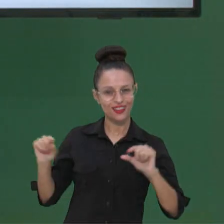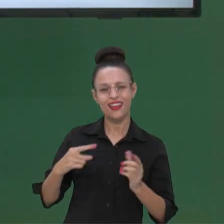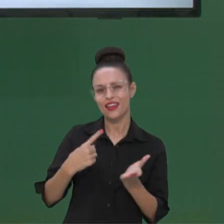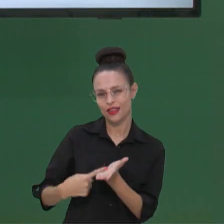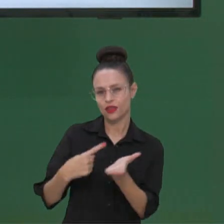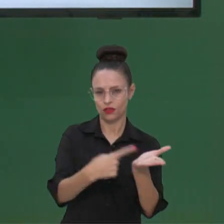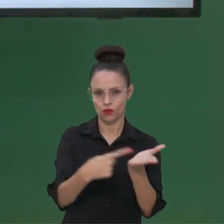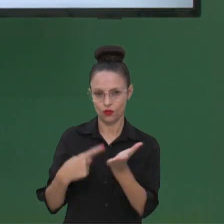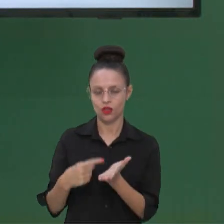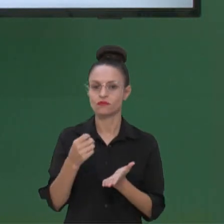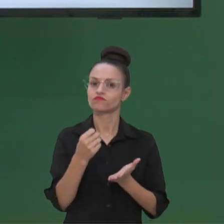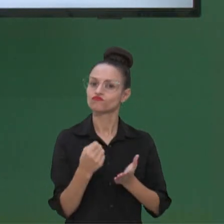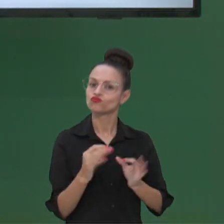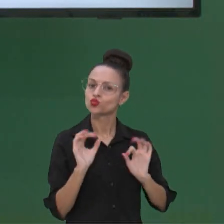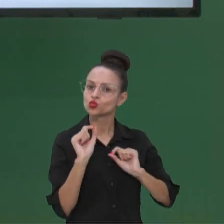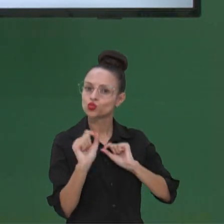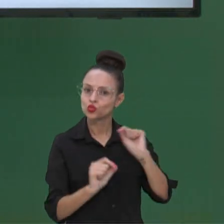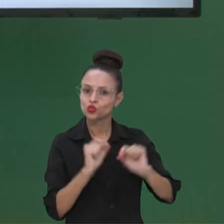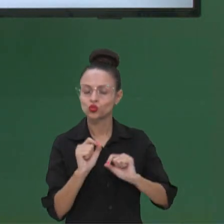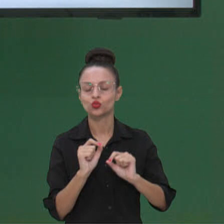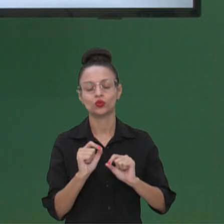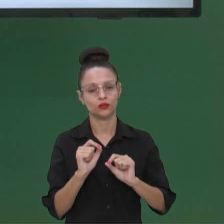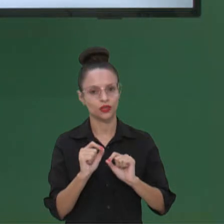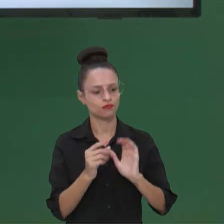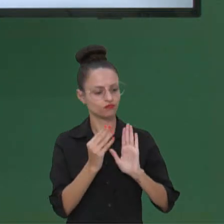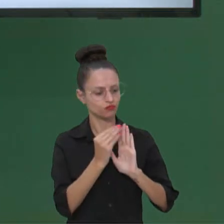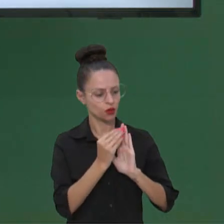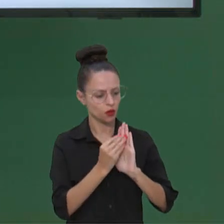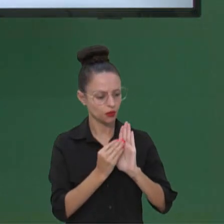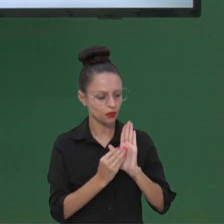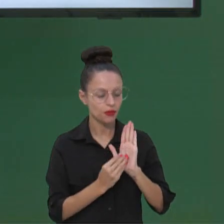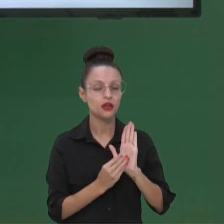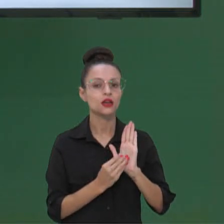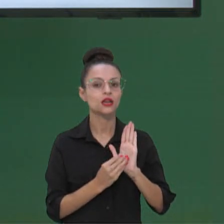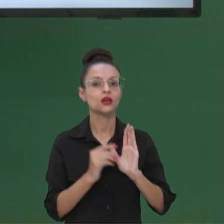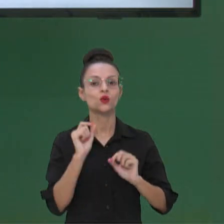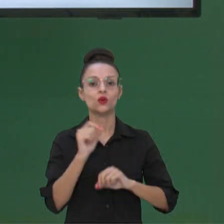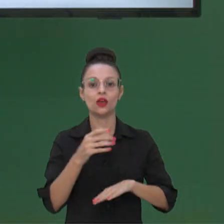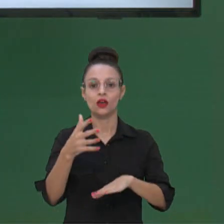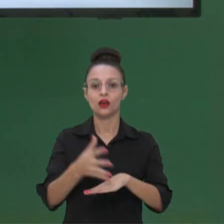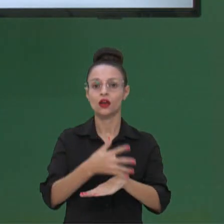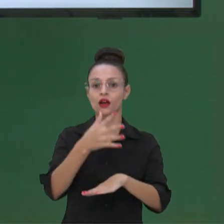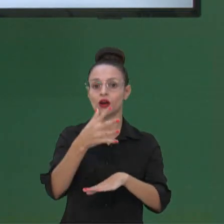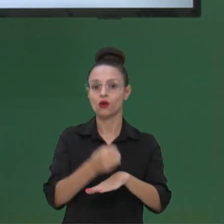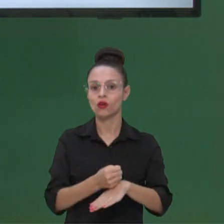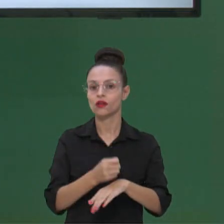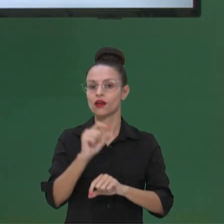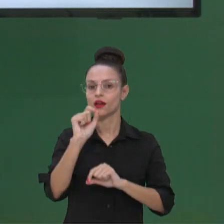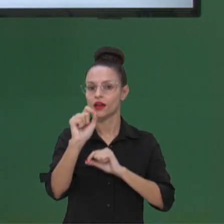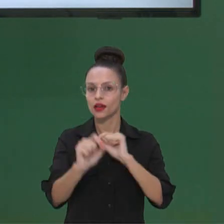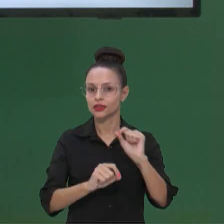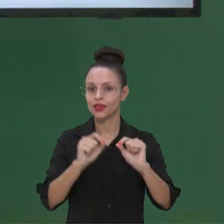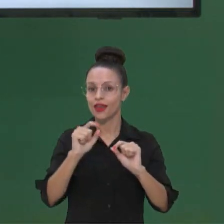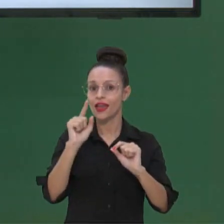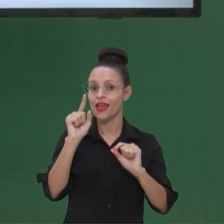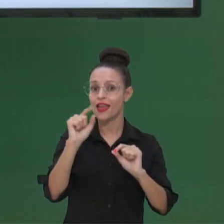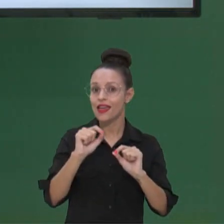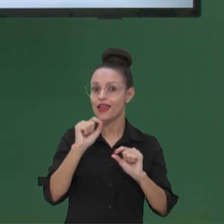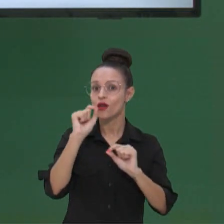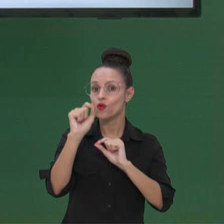esse acordo, estabeleciam que essa colonização era uma tarefa